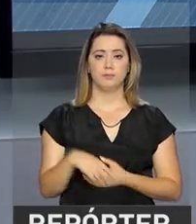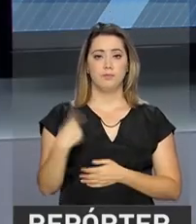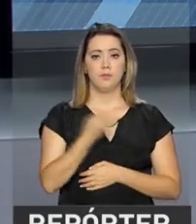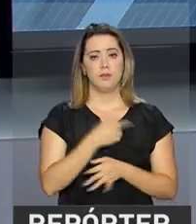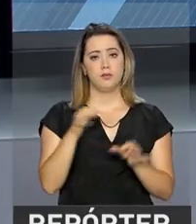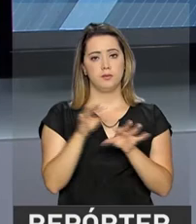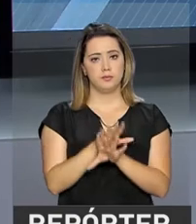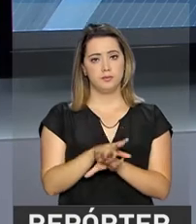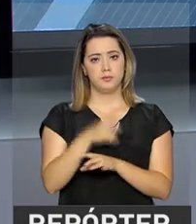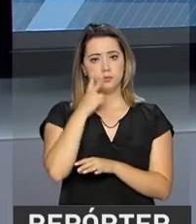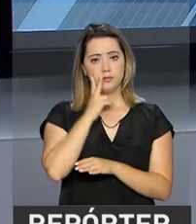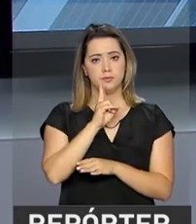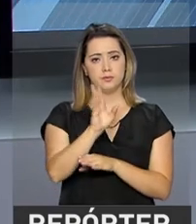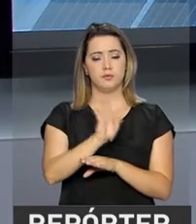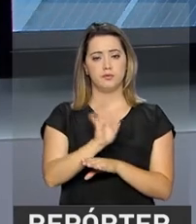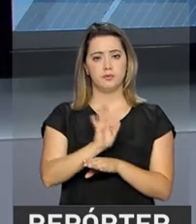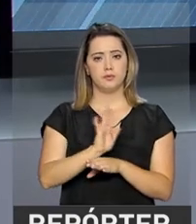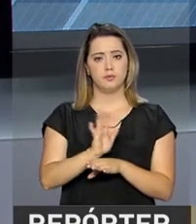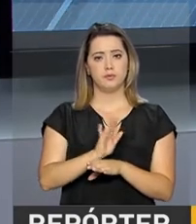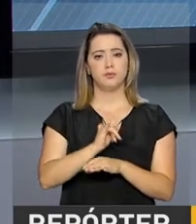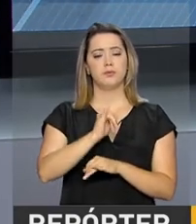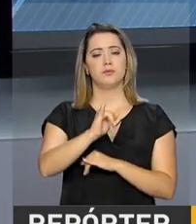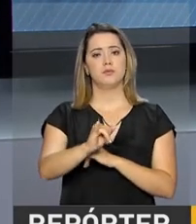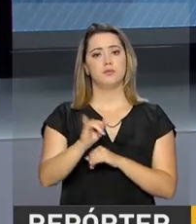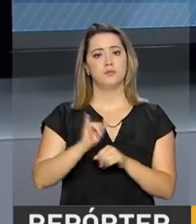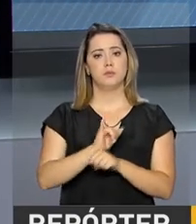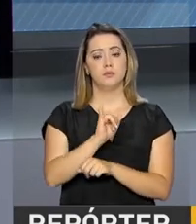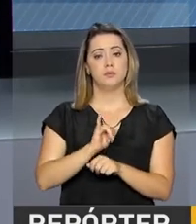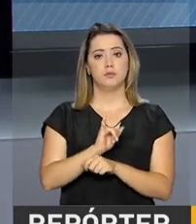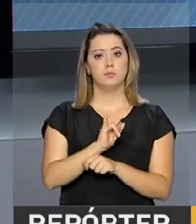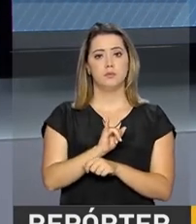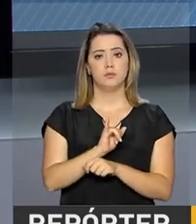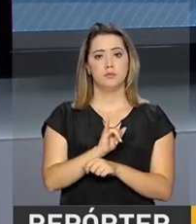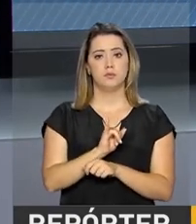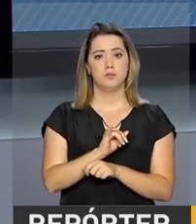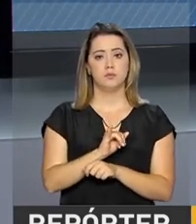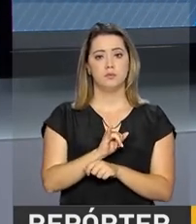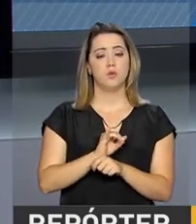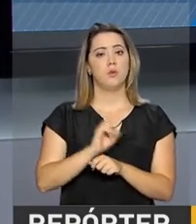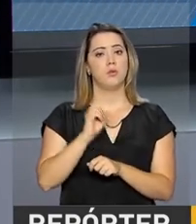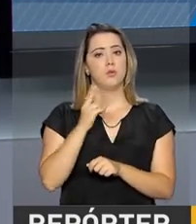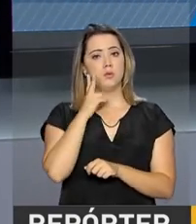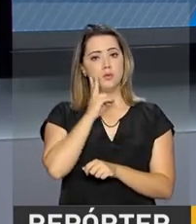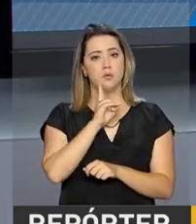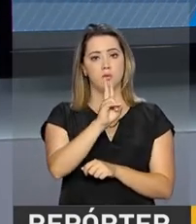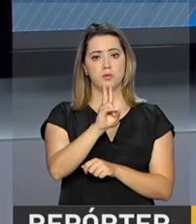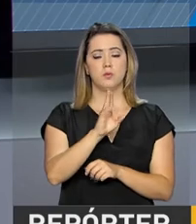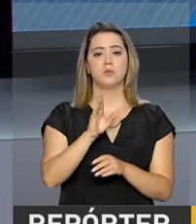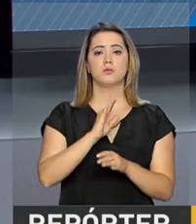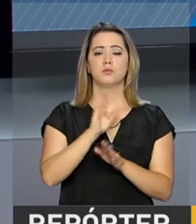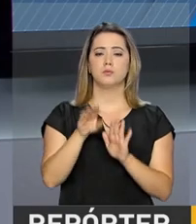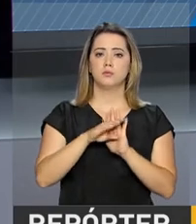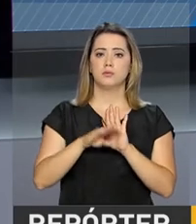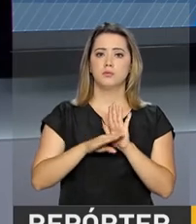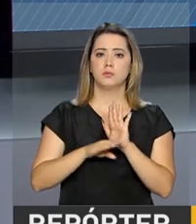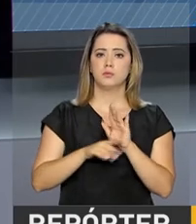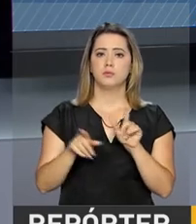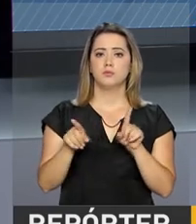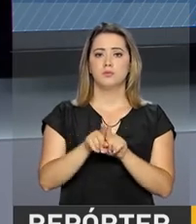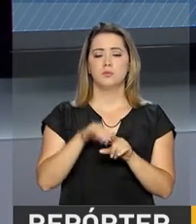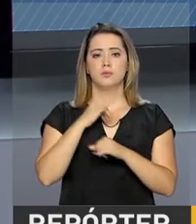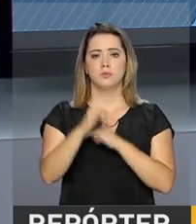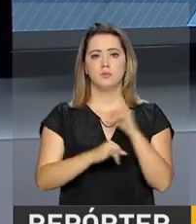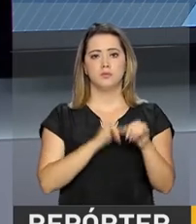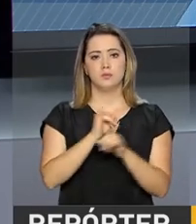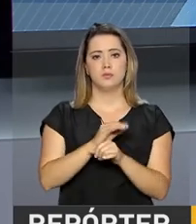nbr fica por aqui você pode rever nossas reportagens no nosso canal no youtube e acompanhar também a nossa programação pela